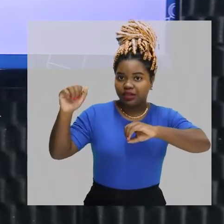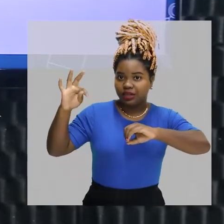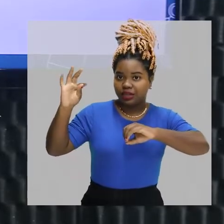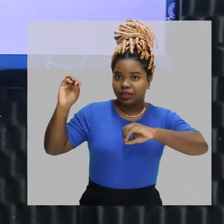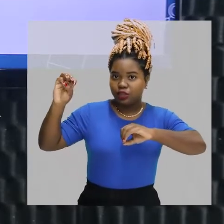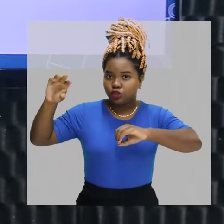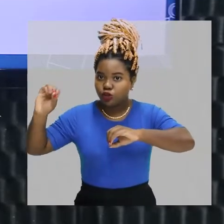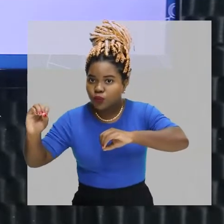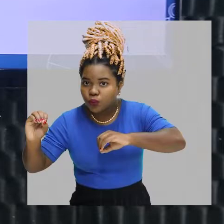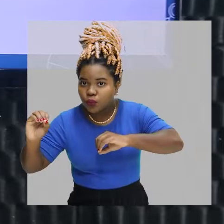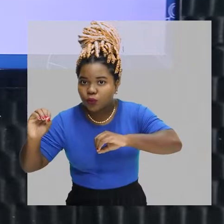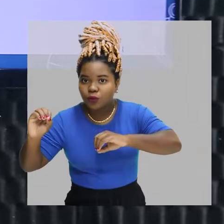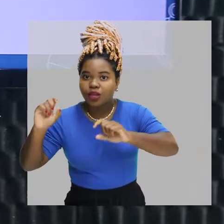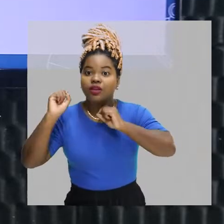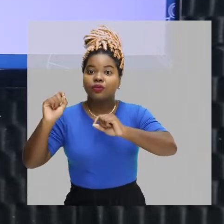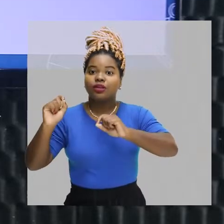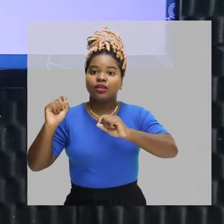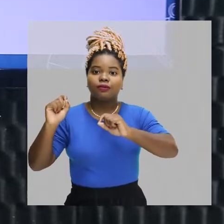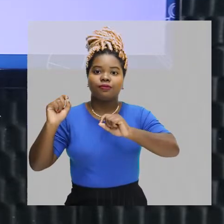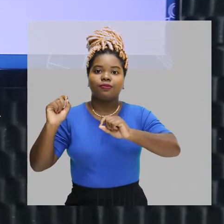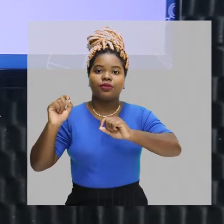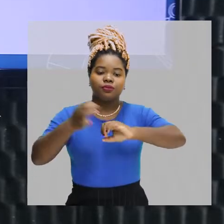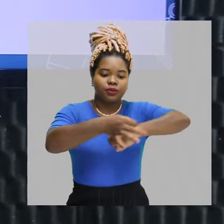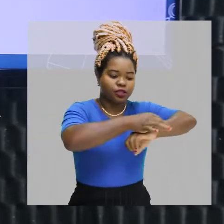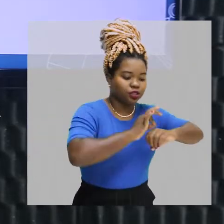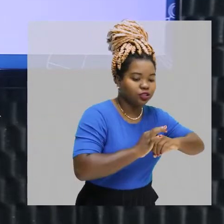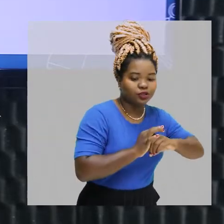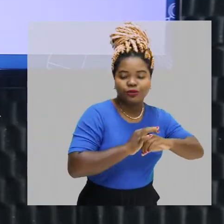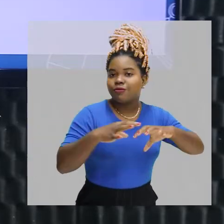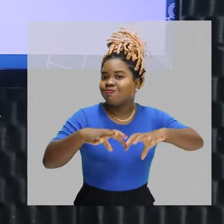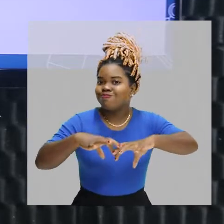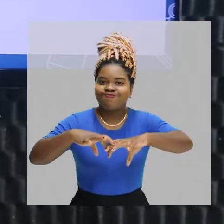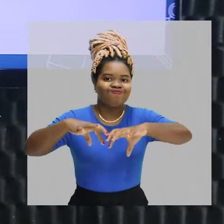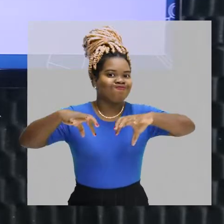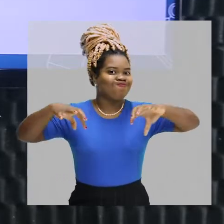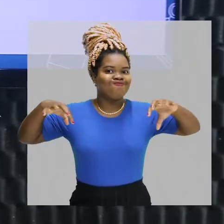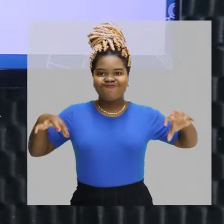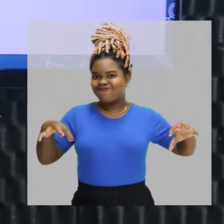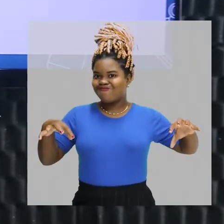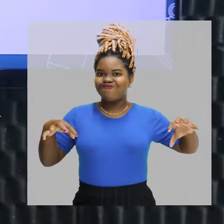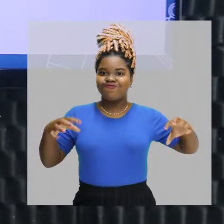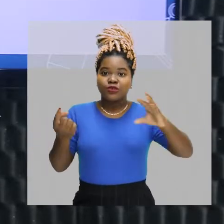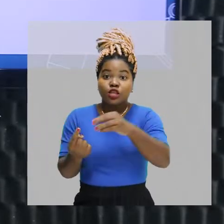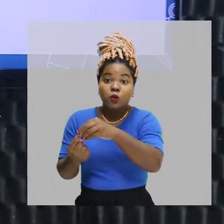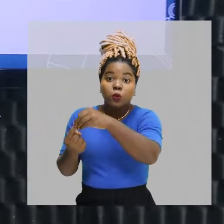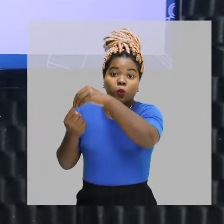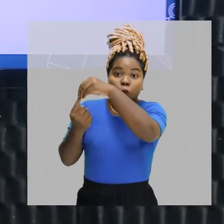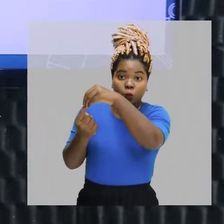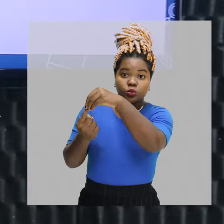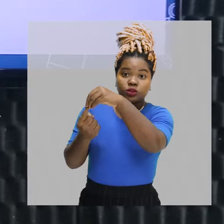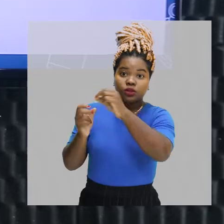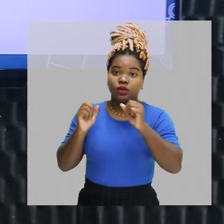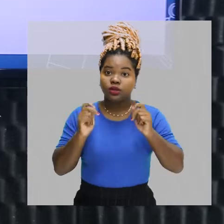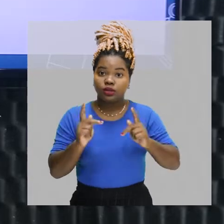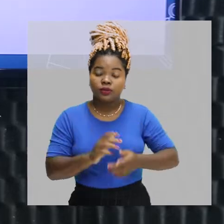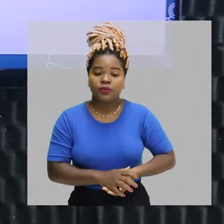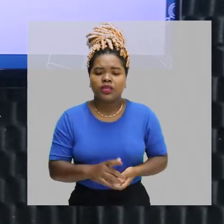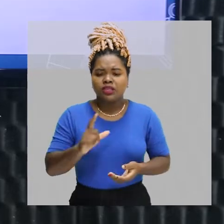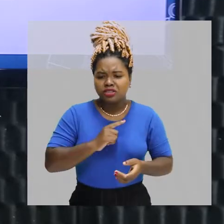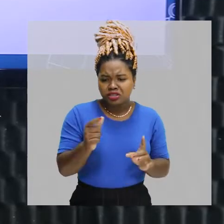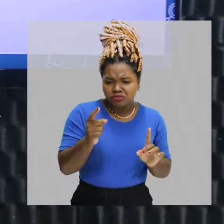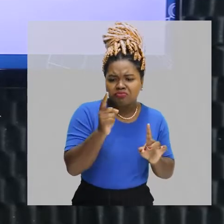matéria, seria de fato não divisível, certo? E tiveram modelos